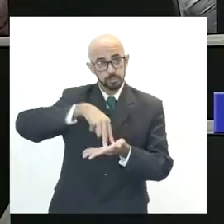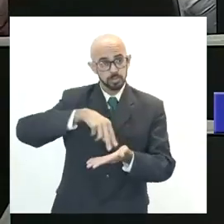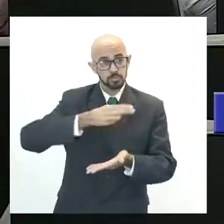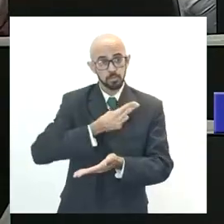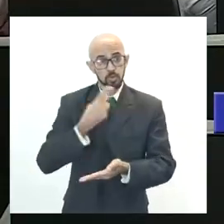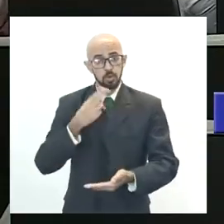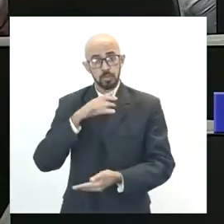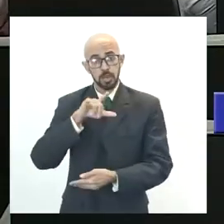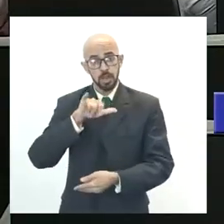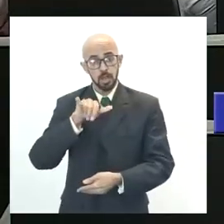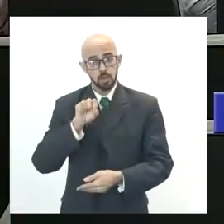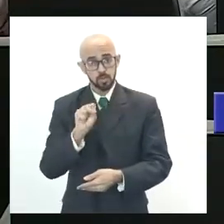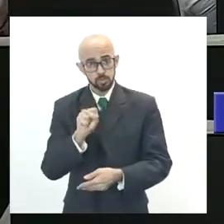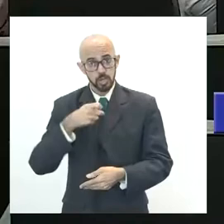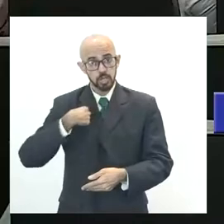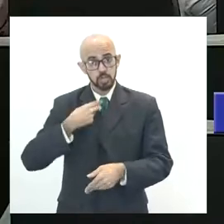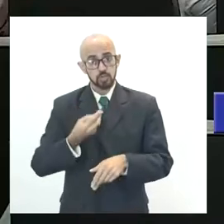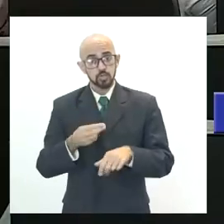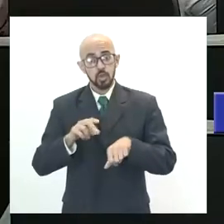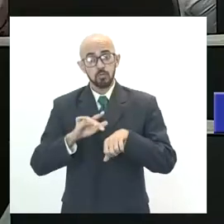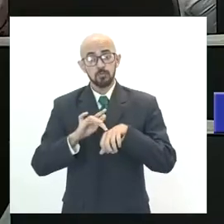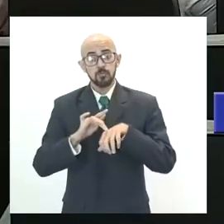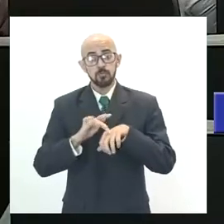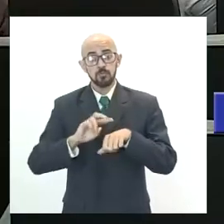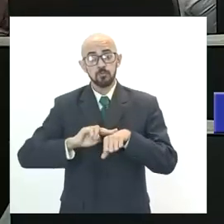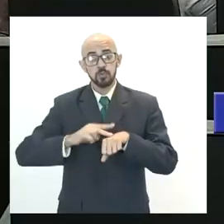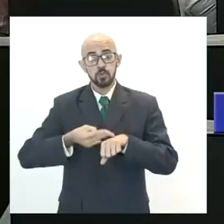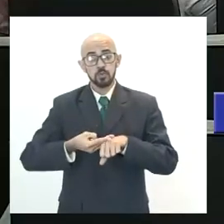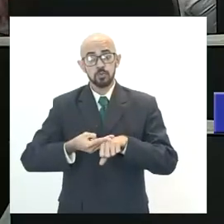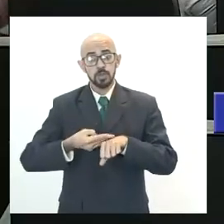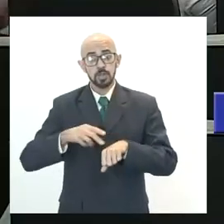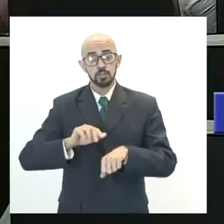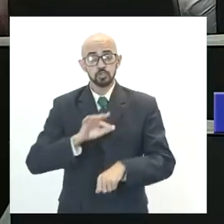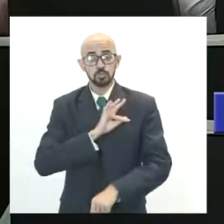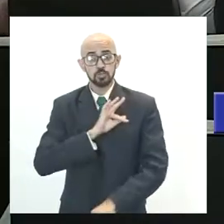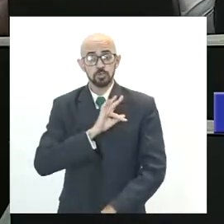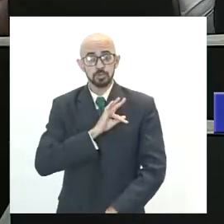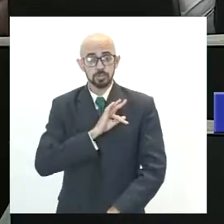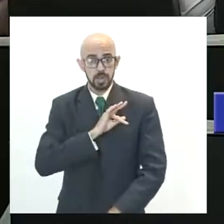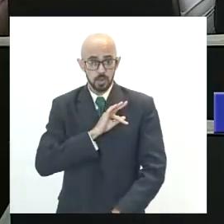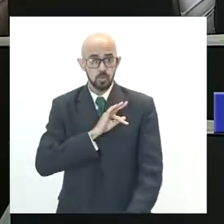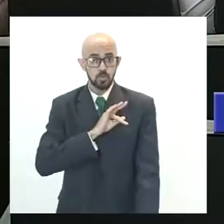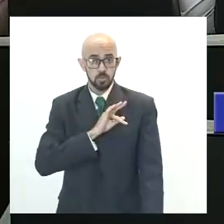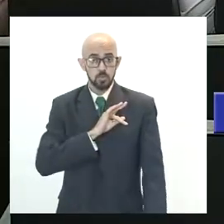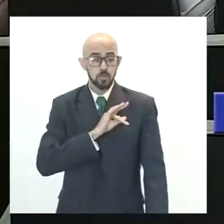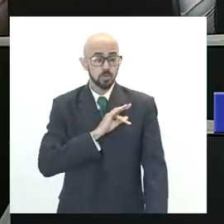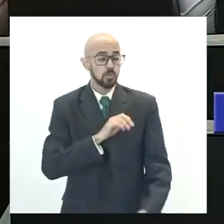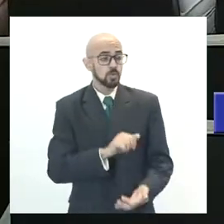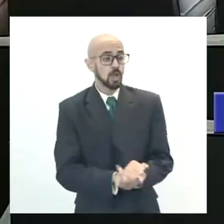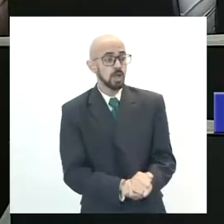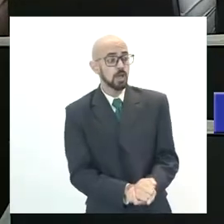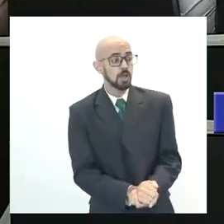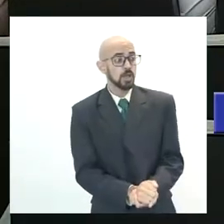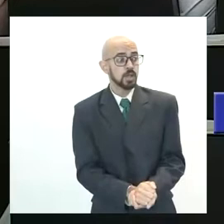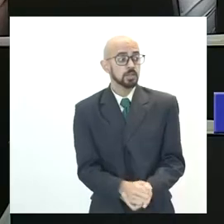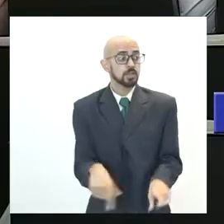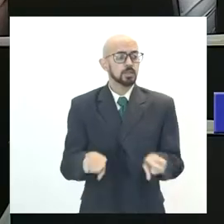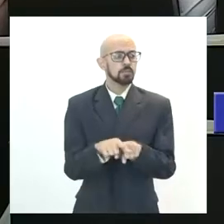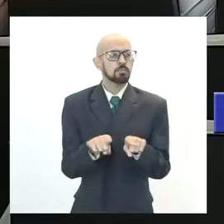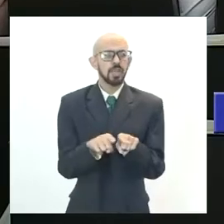Cláudia nascimento sou viúva de policial militar estou aqui para dizer que nós já estamos